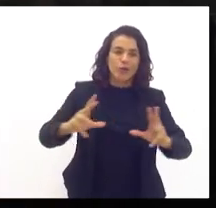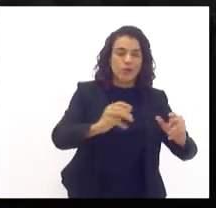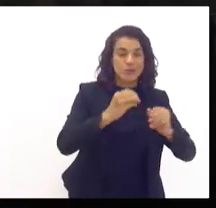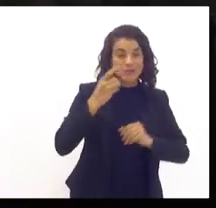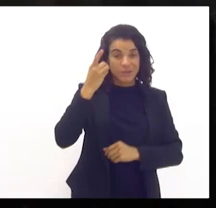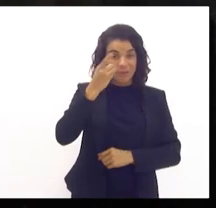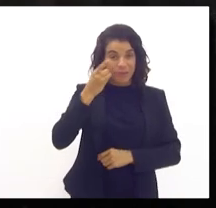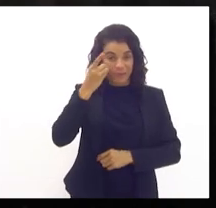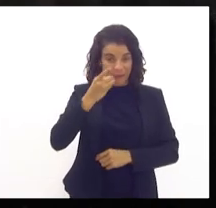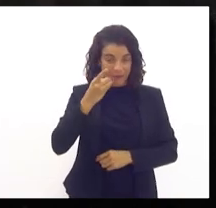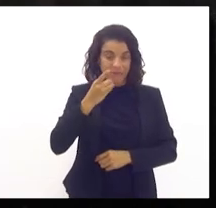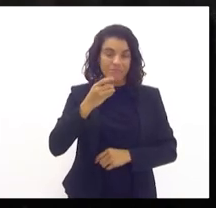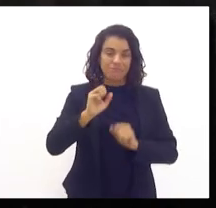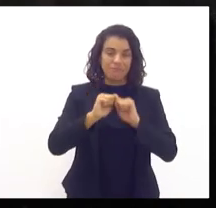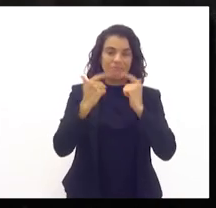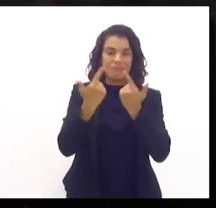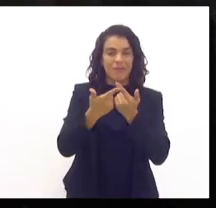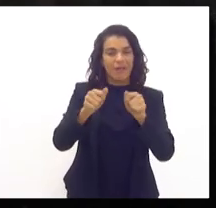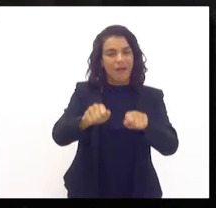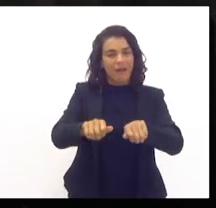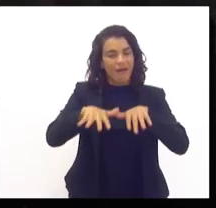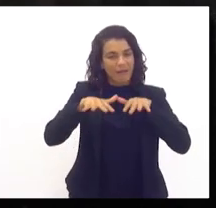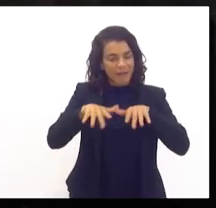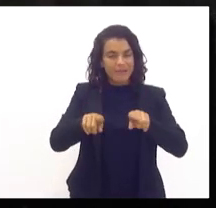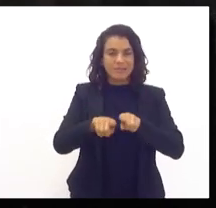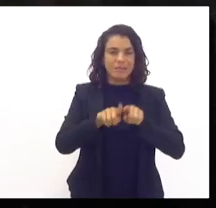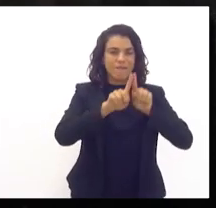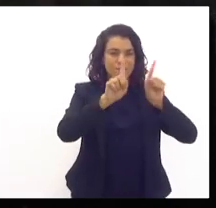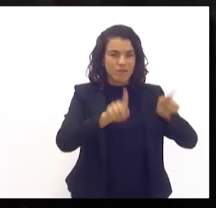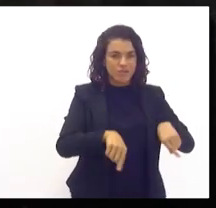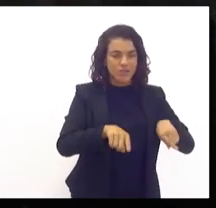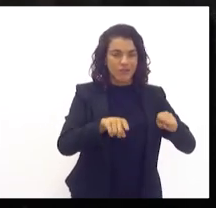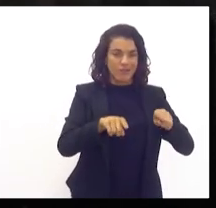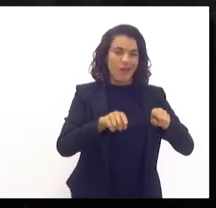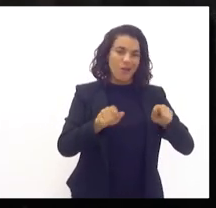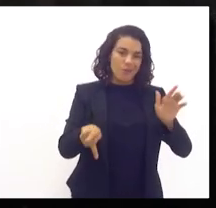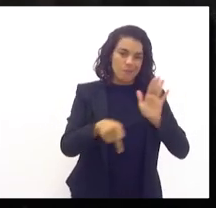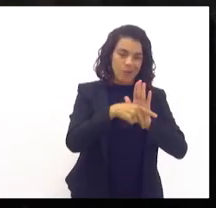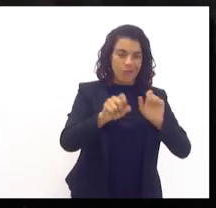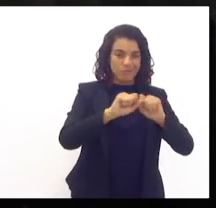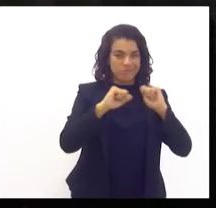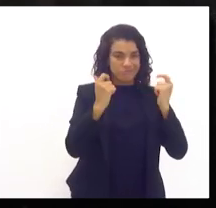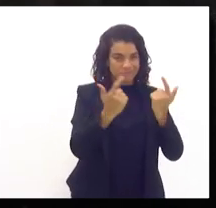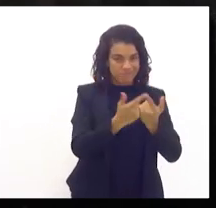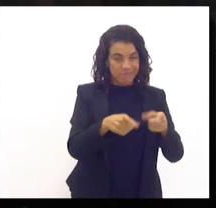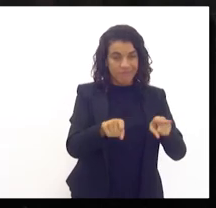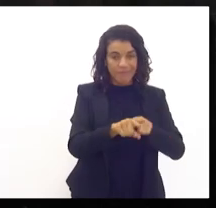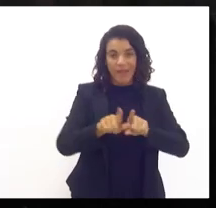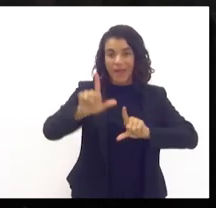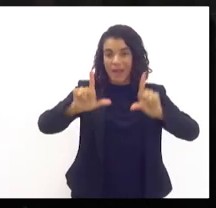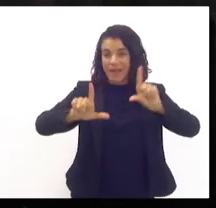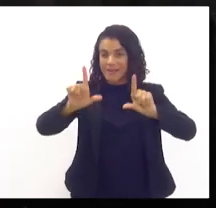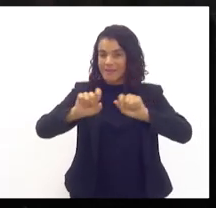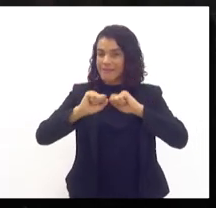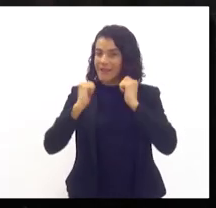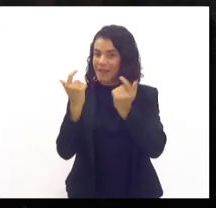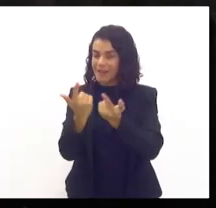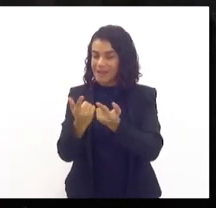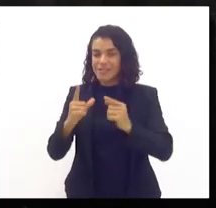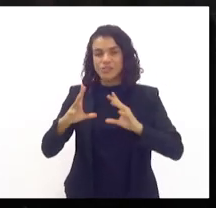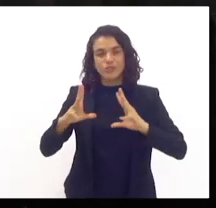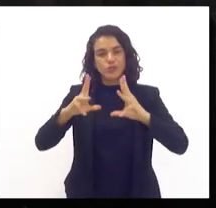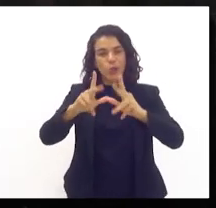da Alerj, todos os trabalhadores, as trabalhadoras da casa, também a TV Alerj, todos que